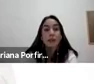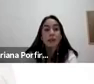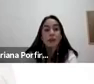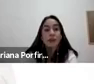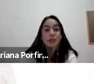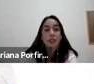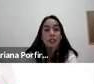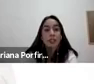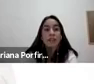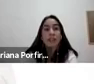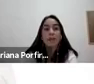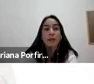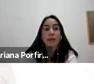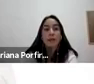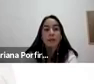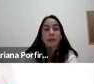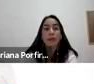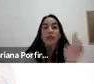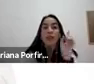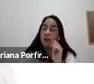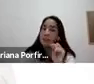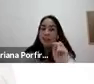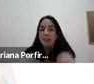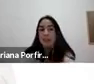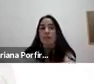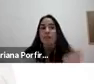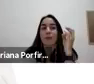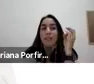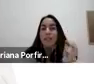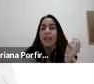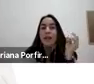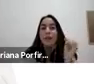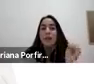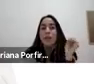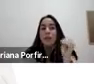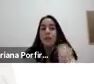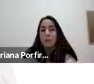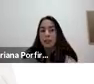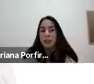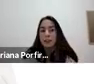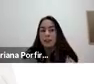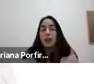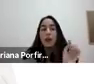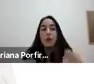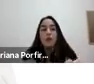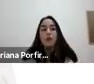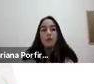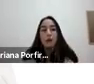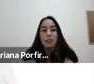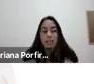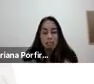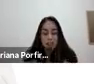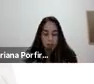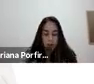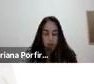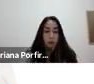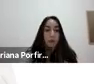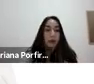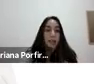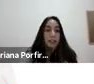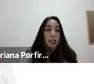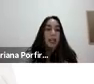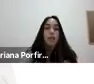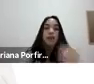da Saúde adverte a criança que mama no peito não necessita de mamadeira, bico ou chupeta. O uso de mamadeira, bico